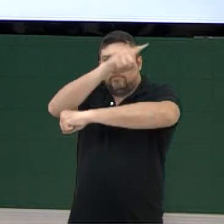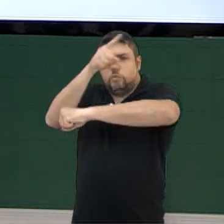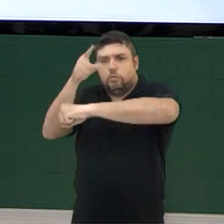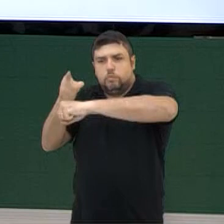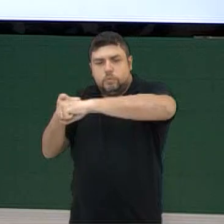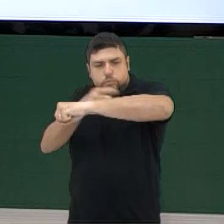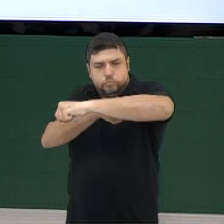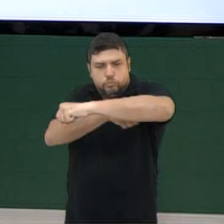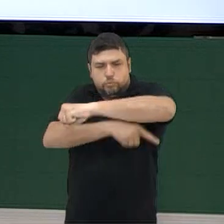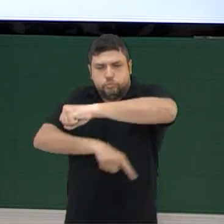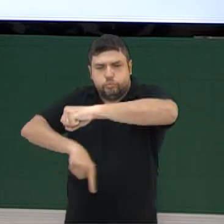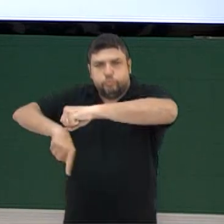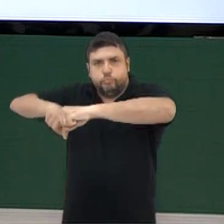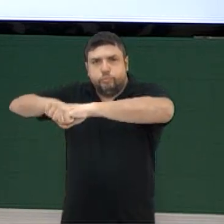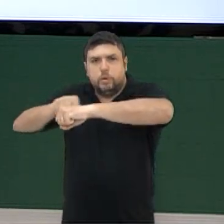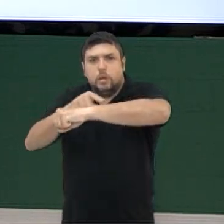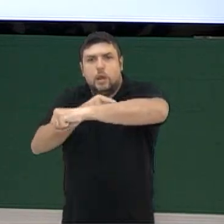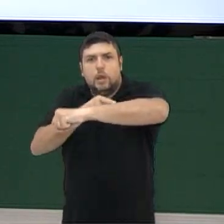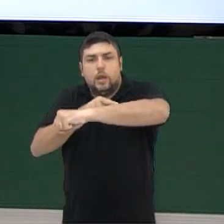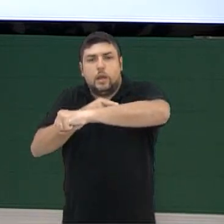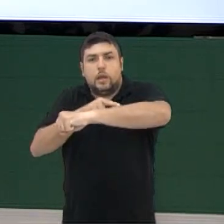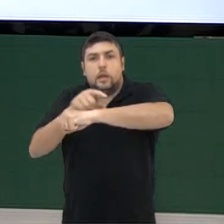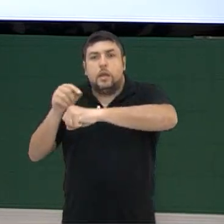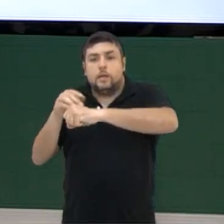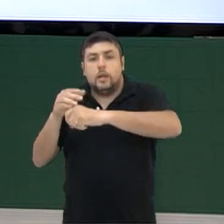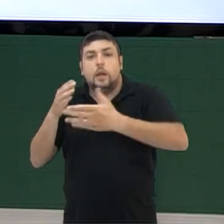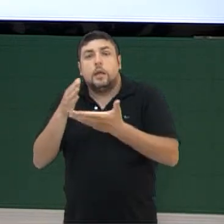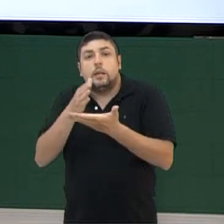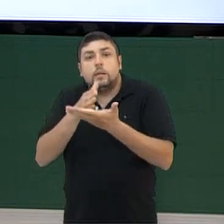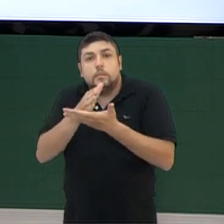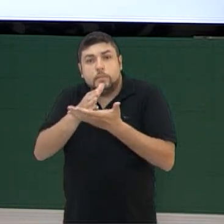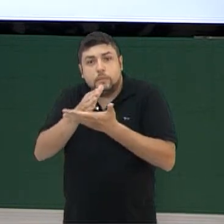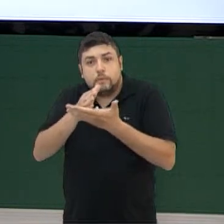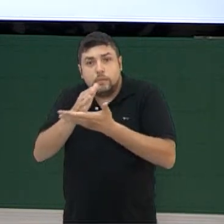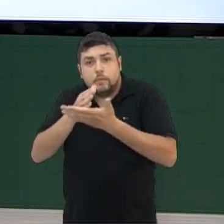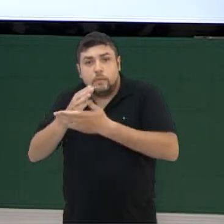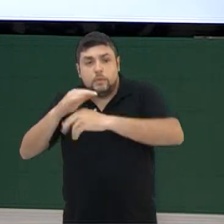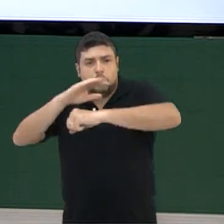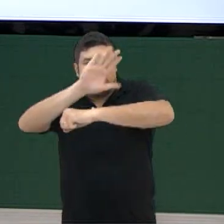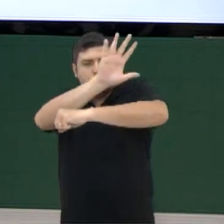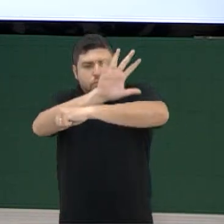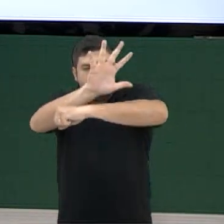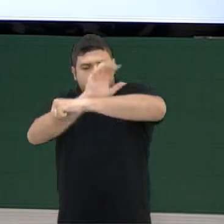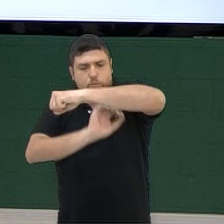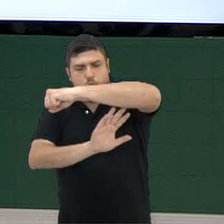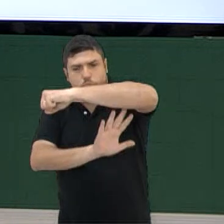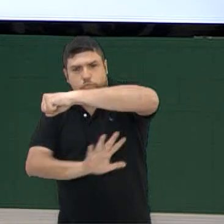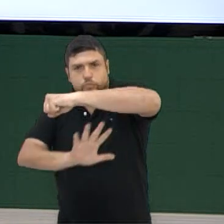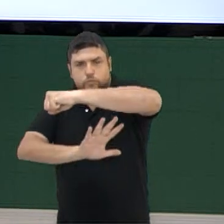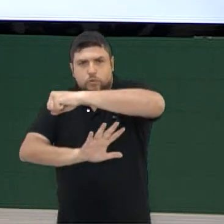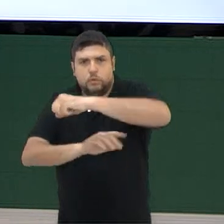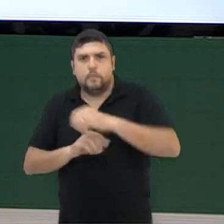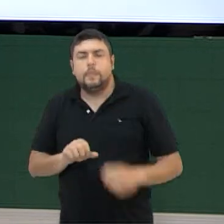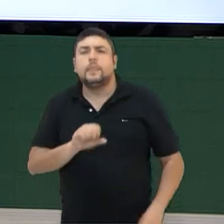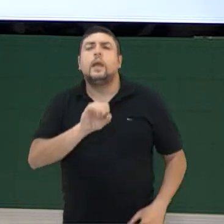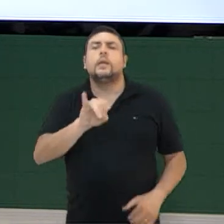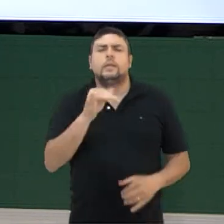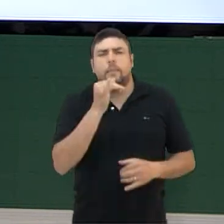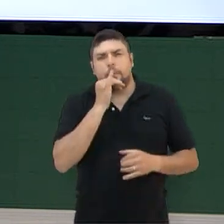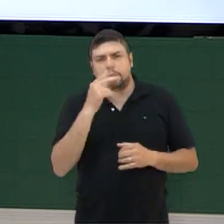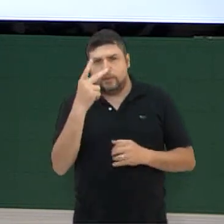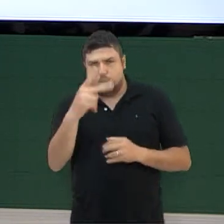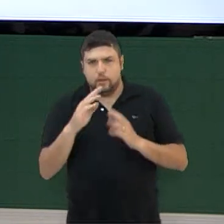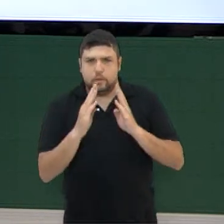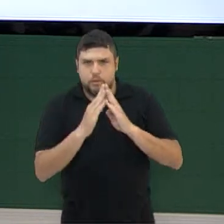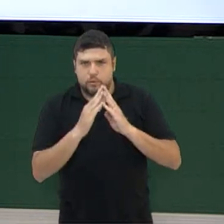qualquer circunferência. Para qualquer circunferência, isso vai dar certo. Se você pegar aí na sua casa uma tampa de panela, por exemplo,